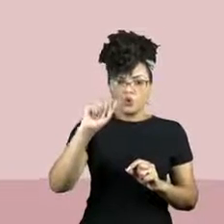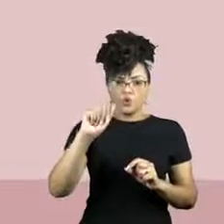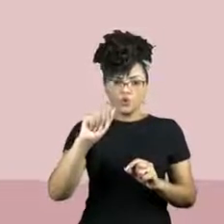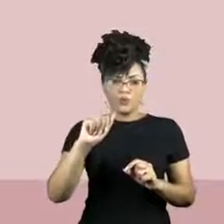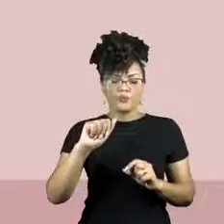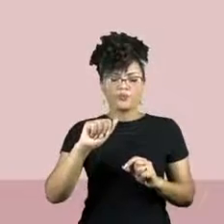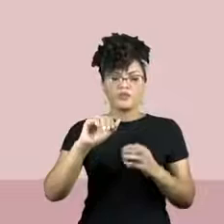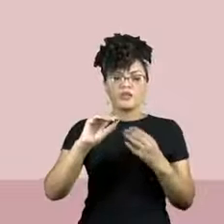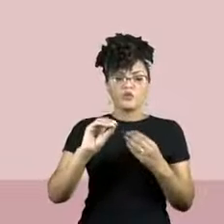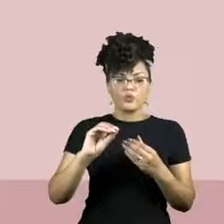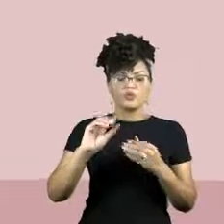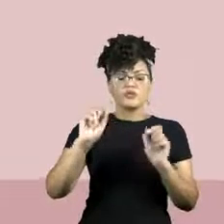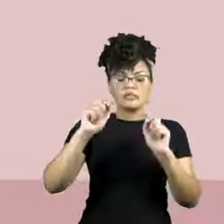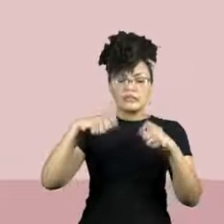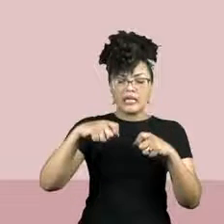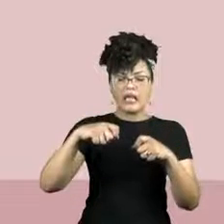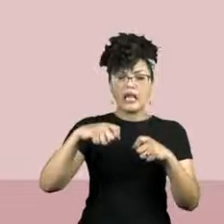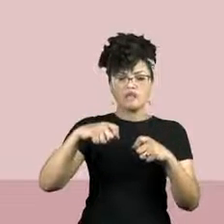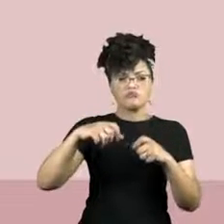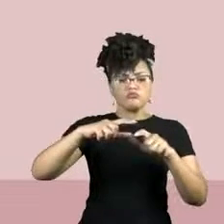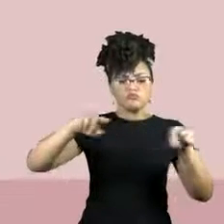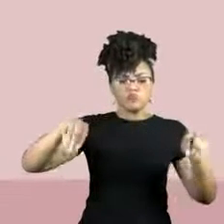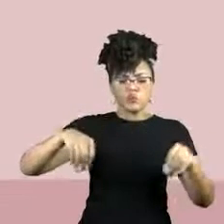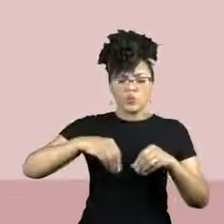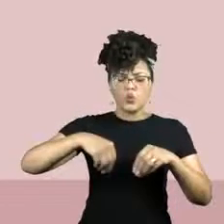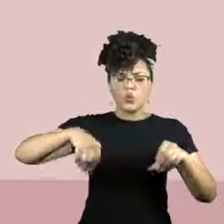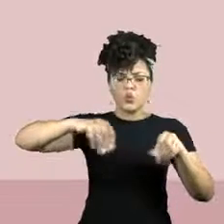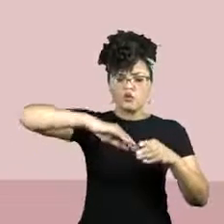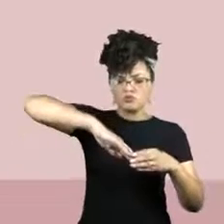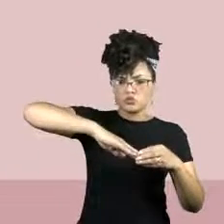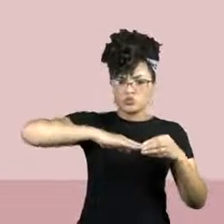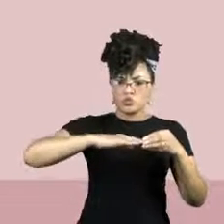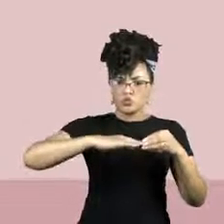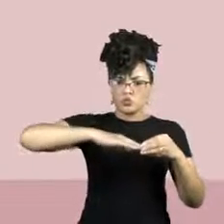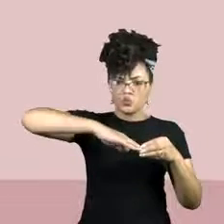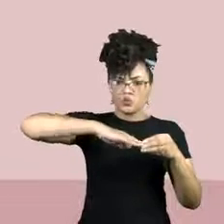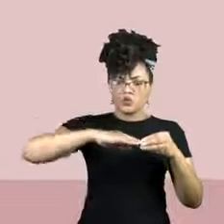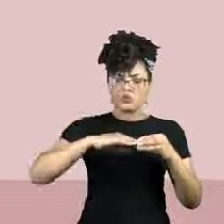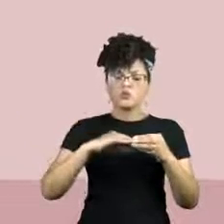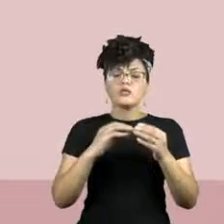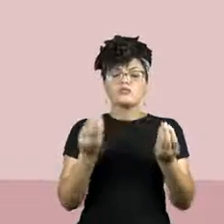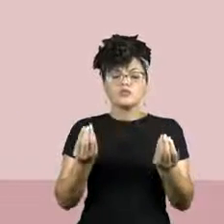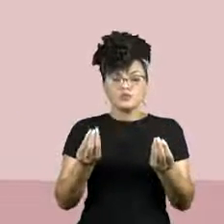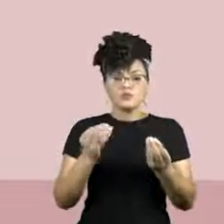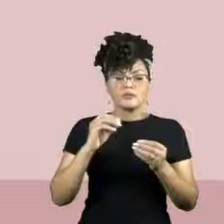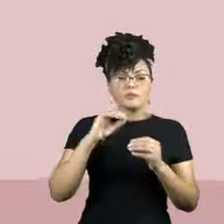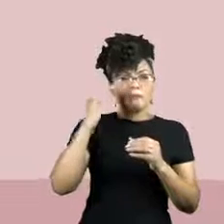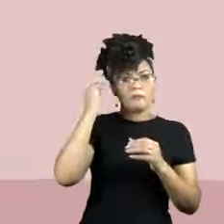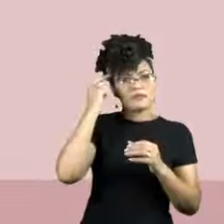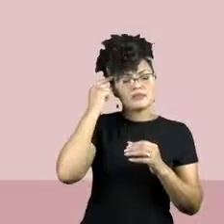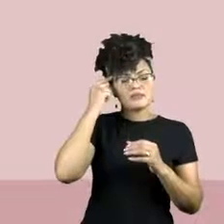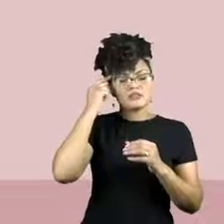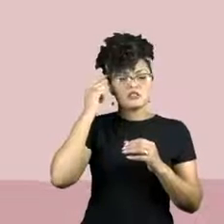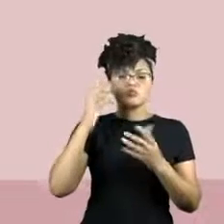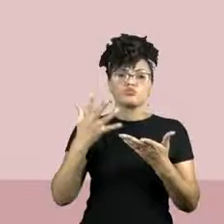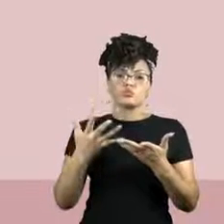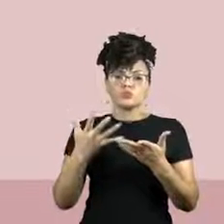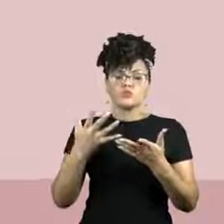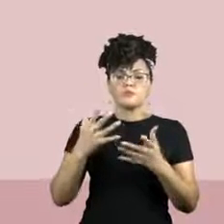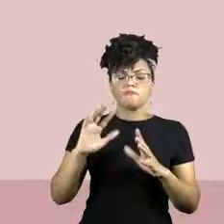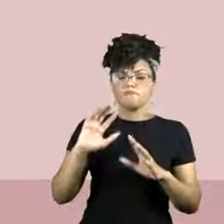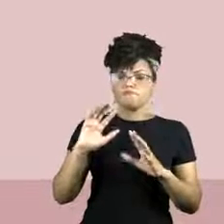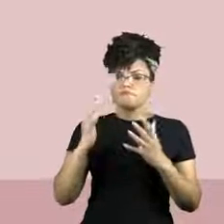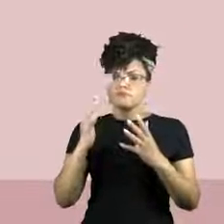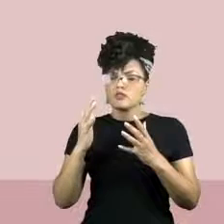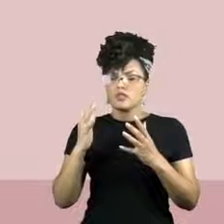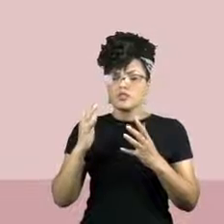caso aqui, efetivo do solo. Tá? Isso aqui pensando numa situação de tensões efetivas, né, remontando ali